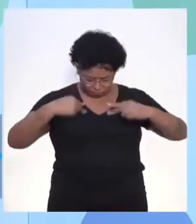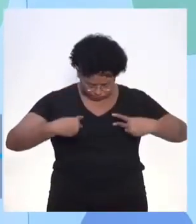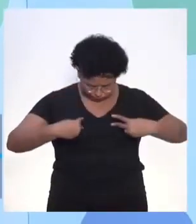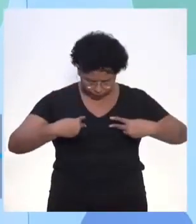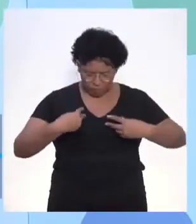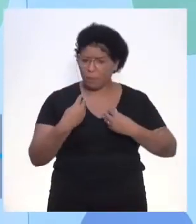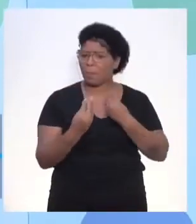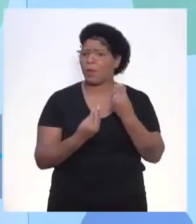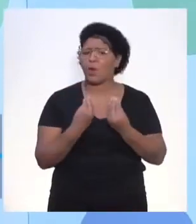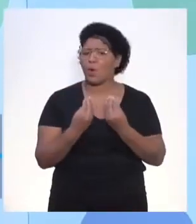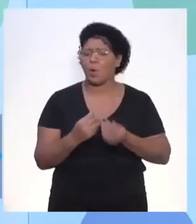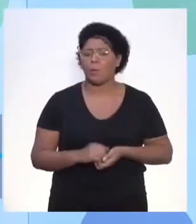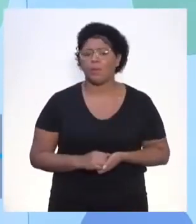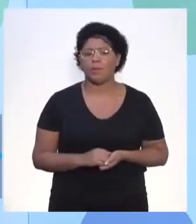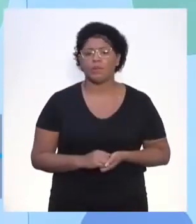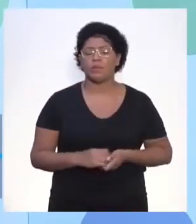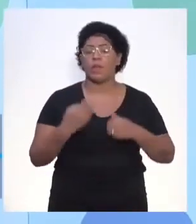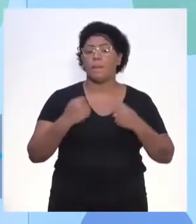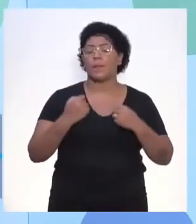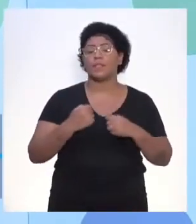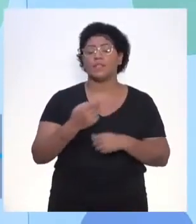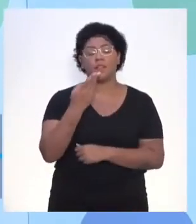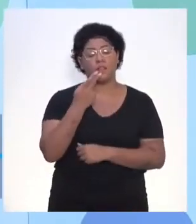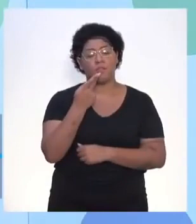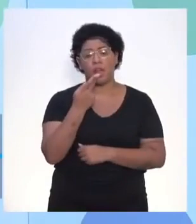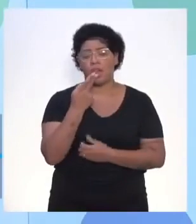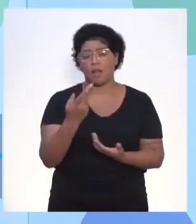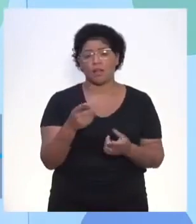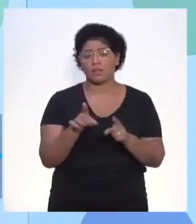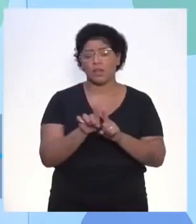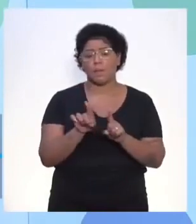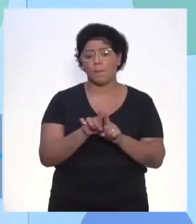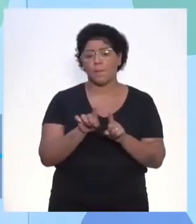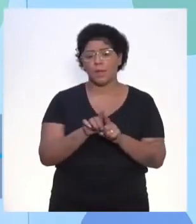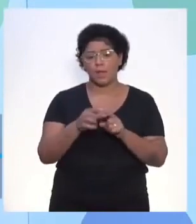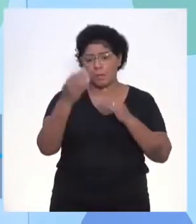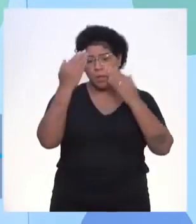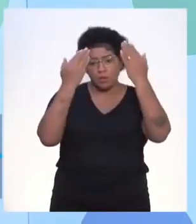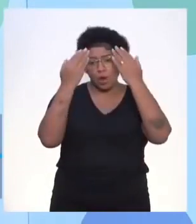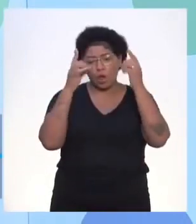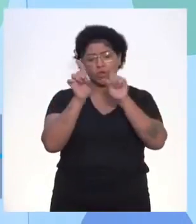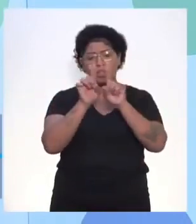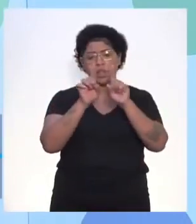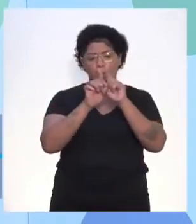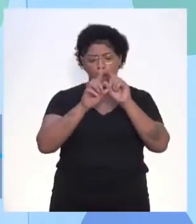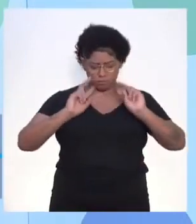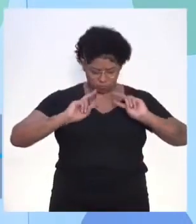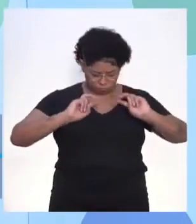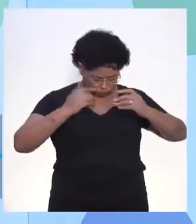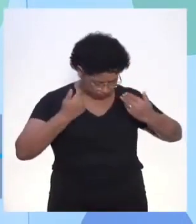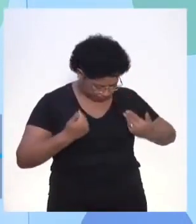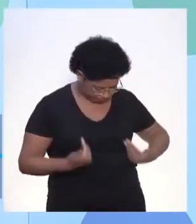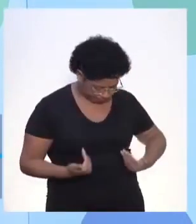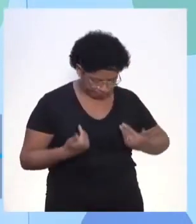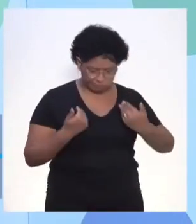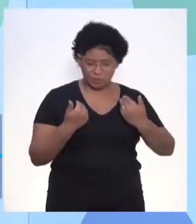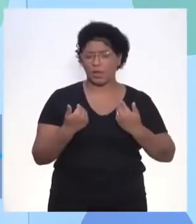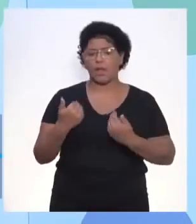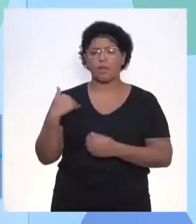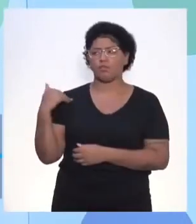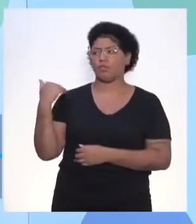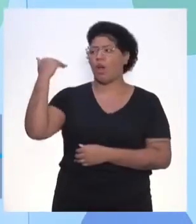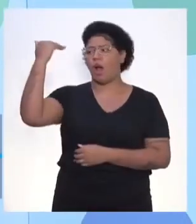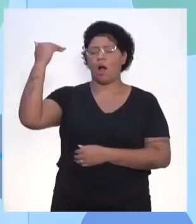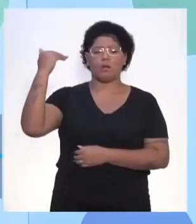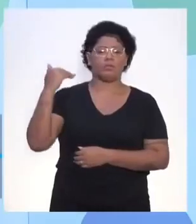ter essa visão ampla, né? De características físicas e características psicológicas. Não adianta só ficar falando da sua parte física. Sou alto,